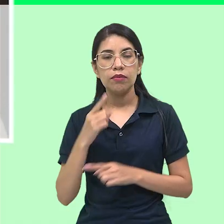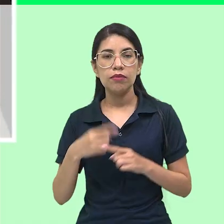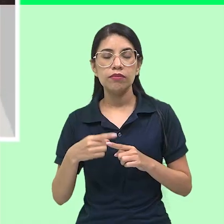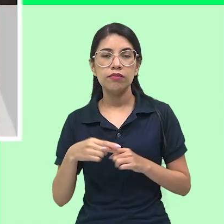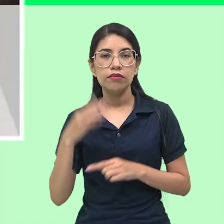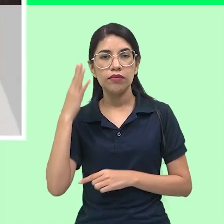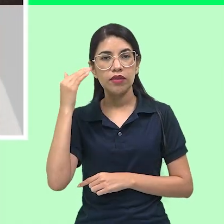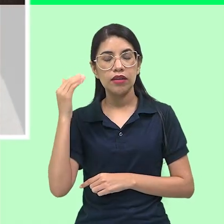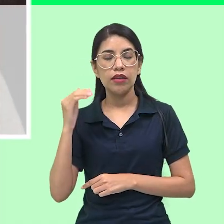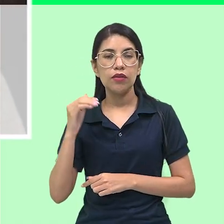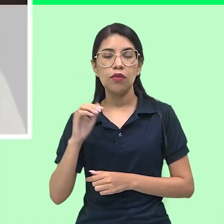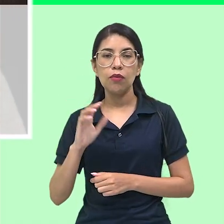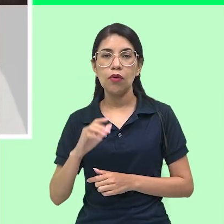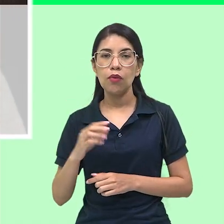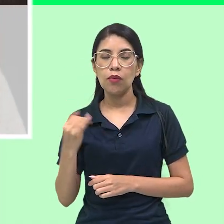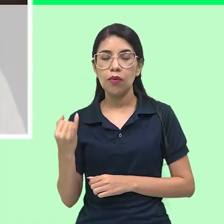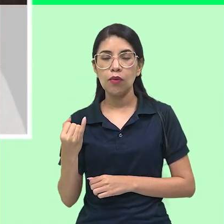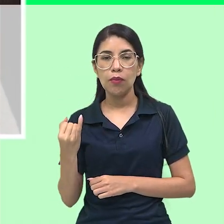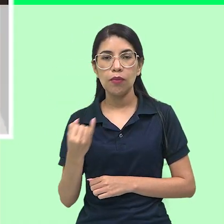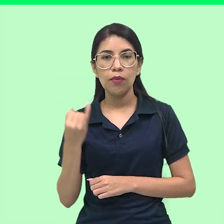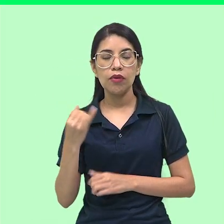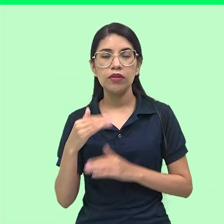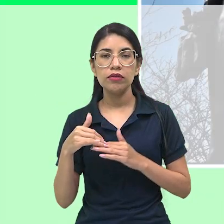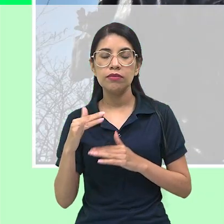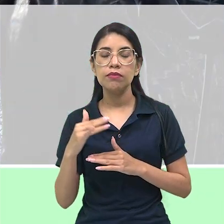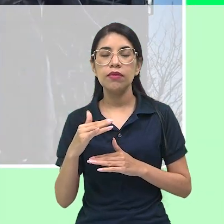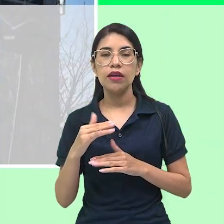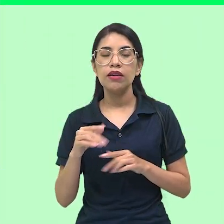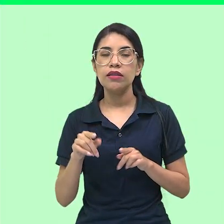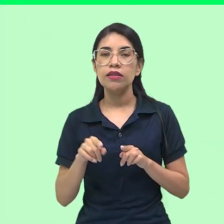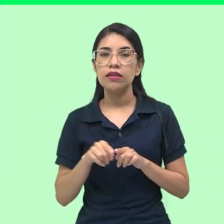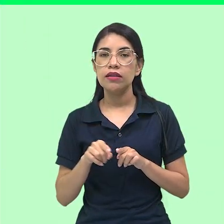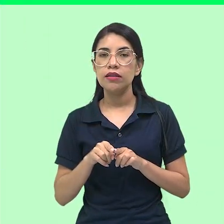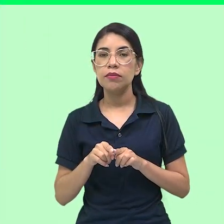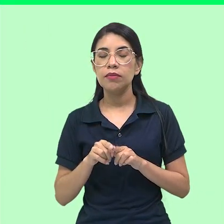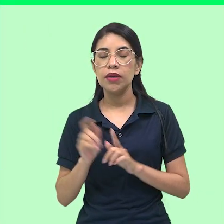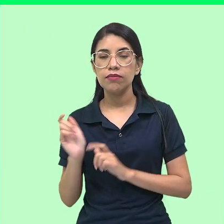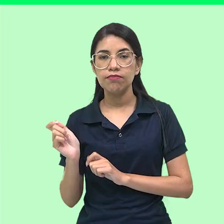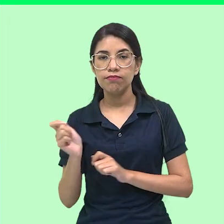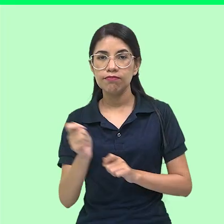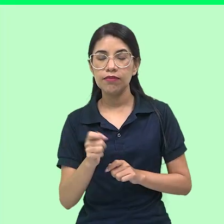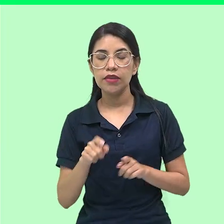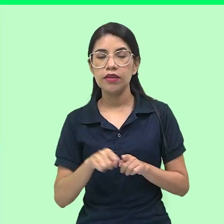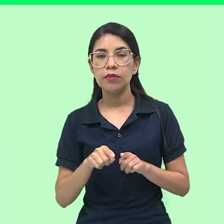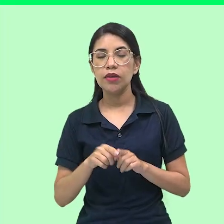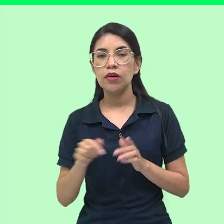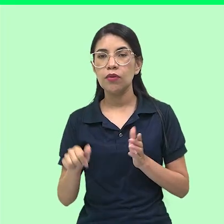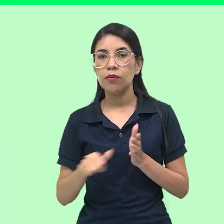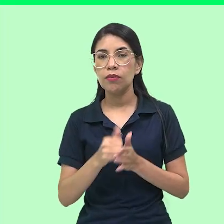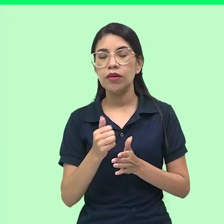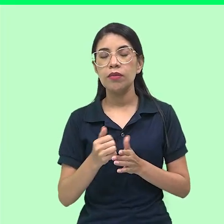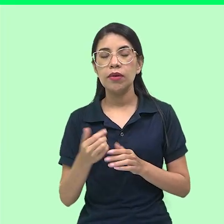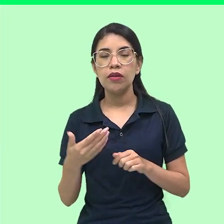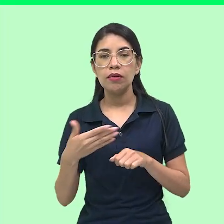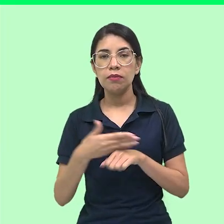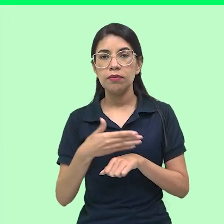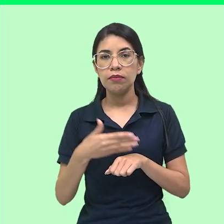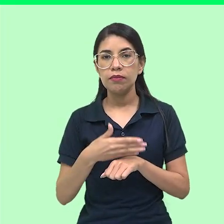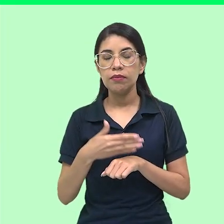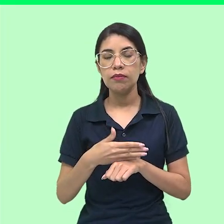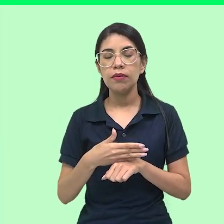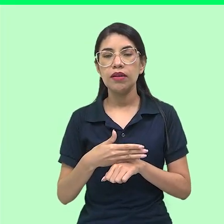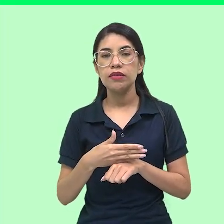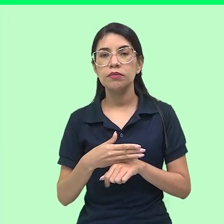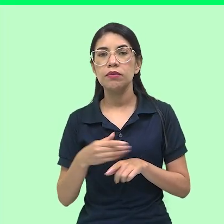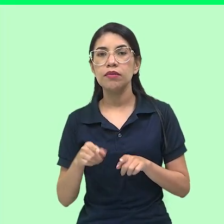de beisebol de todos os tempos. É um dos 5 primeiros a entrar para o National Baseball Hall of Fame and Museum